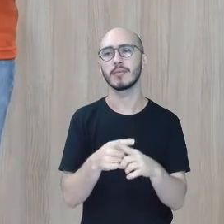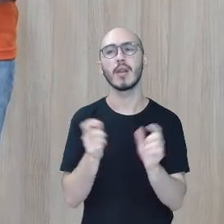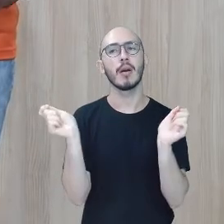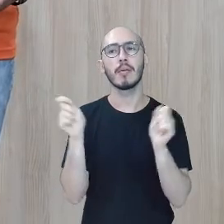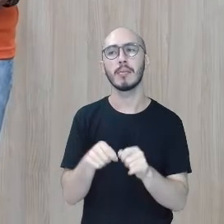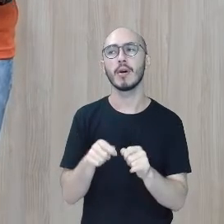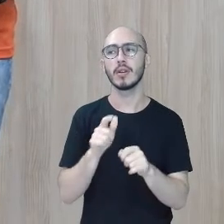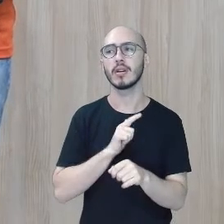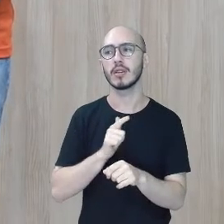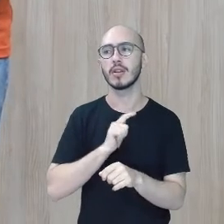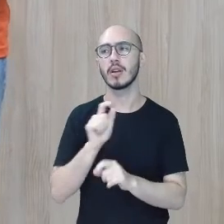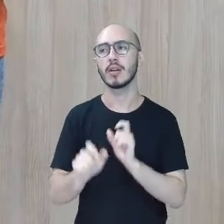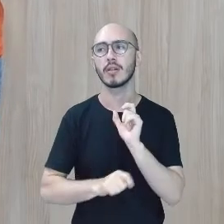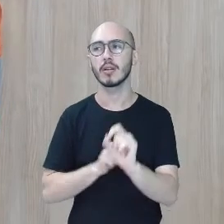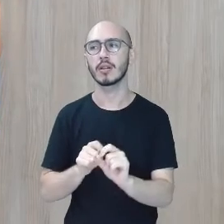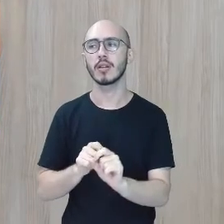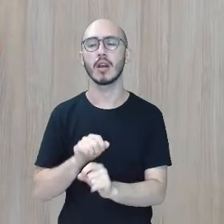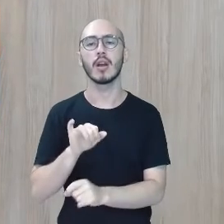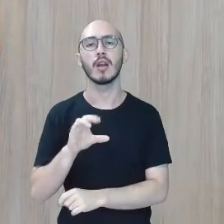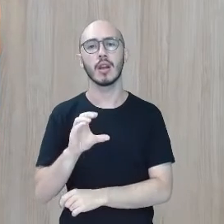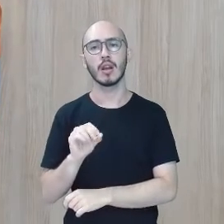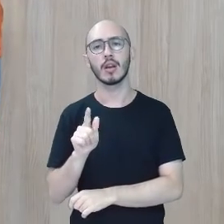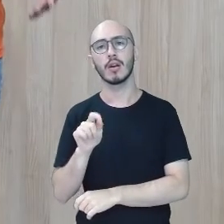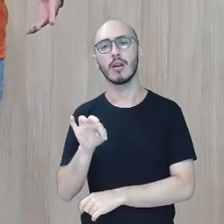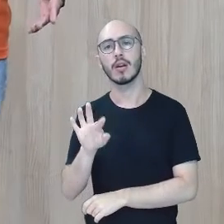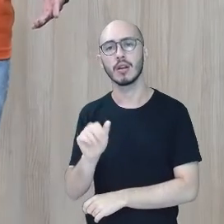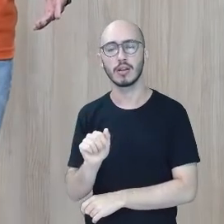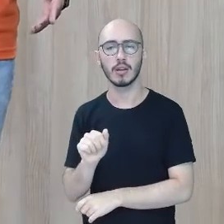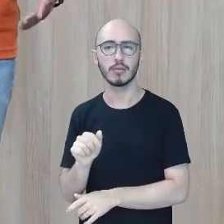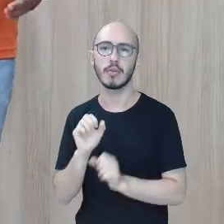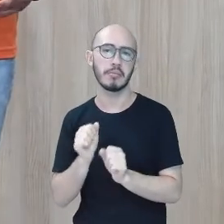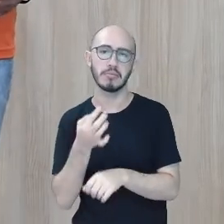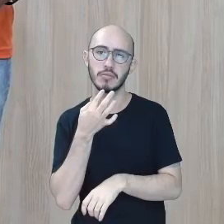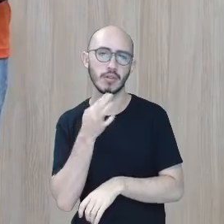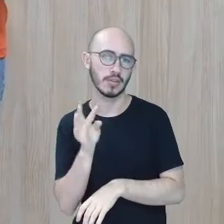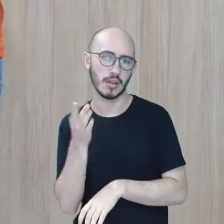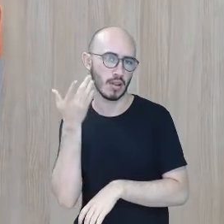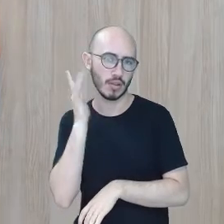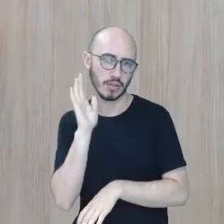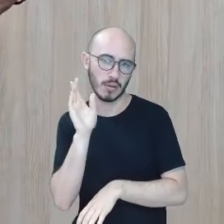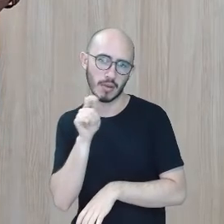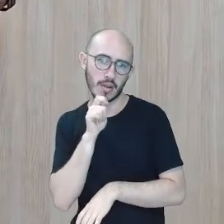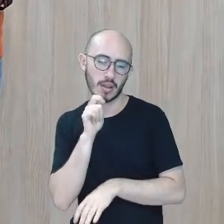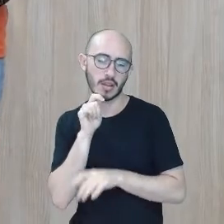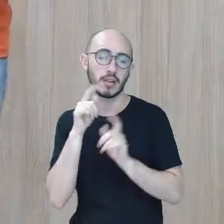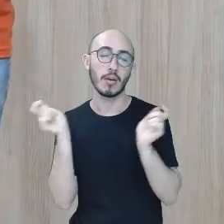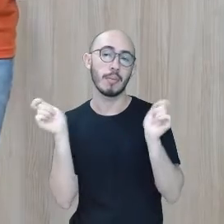pode aparecer como uma incógnita, como um termo desconhecido. E aí você pode se